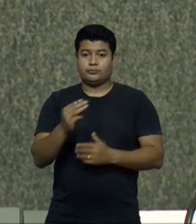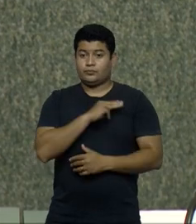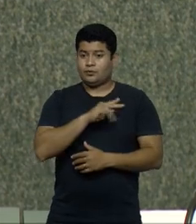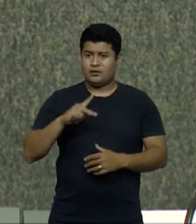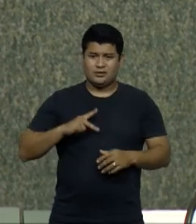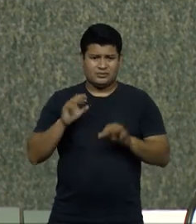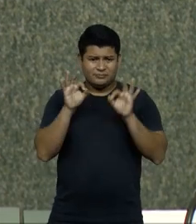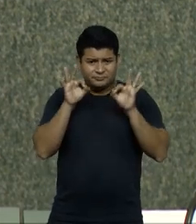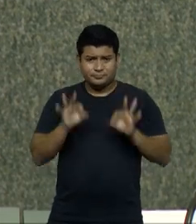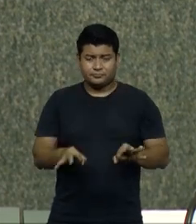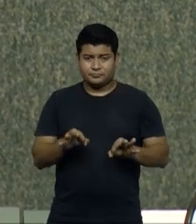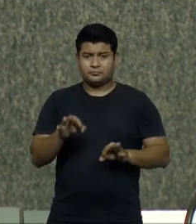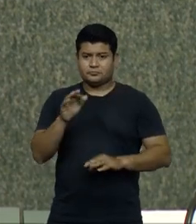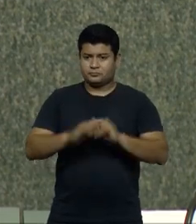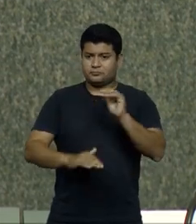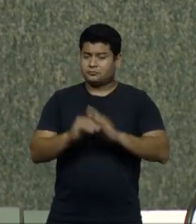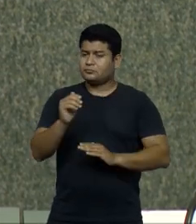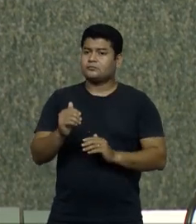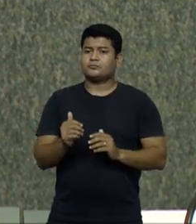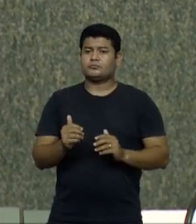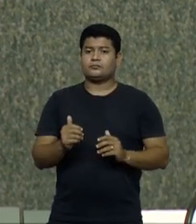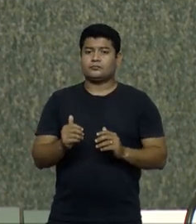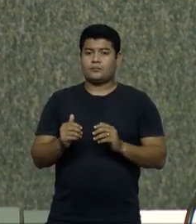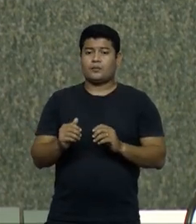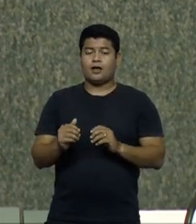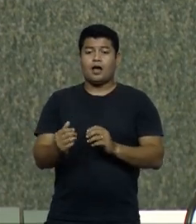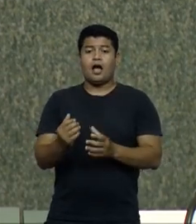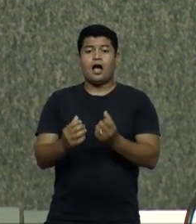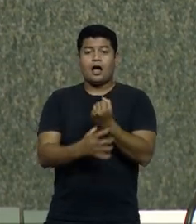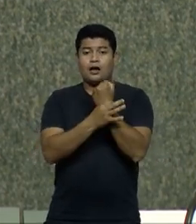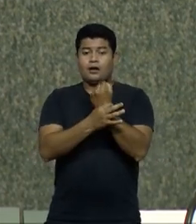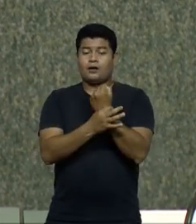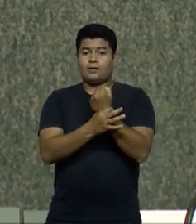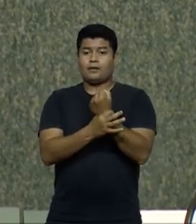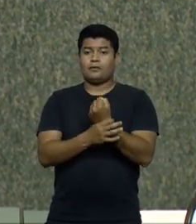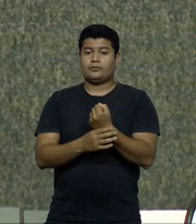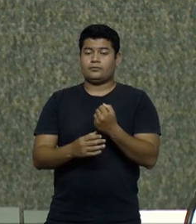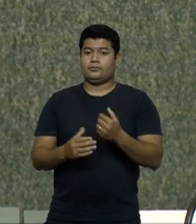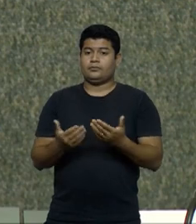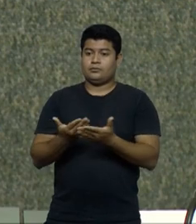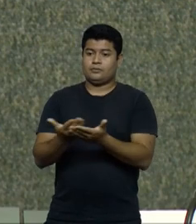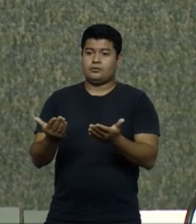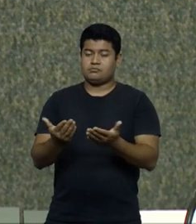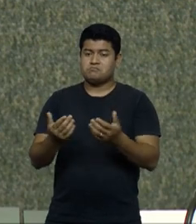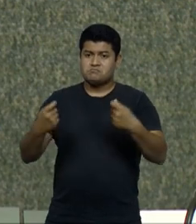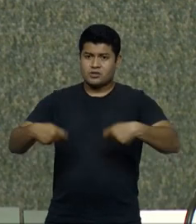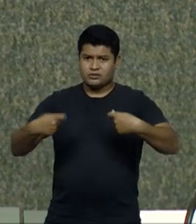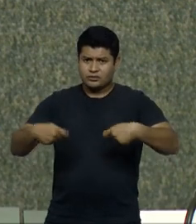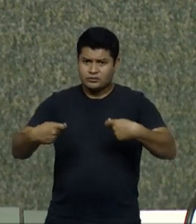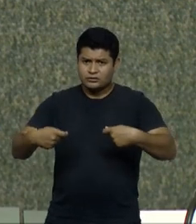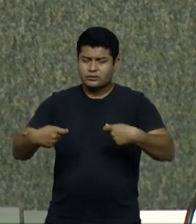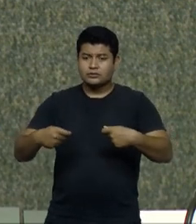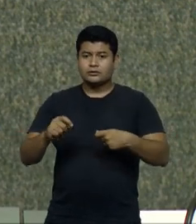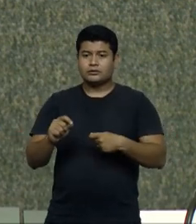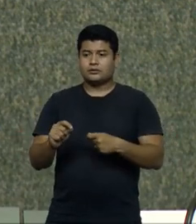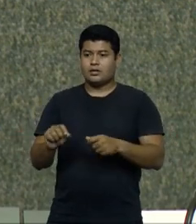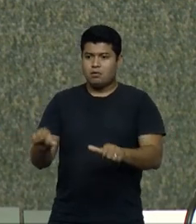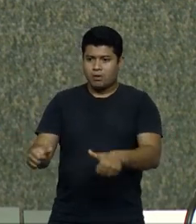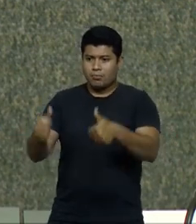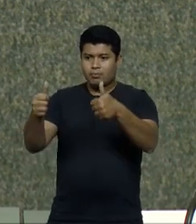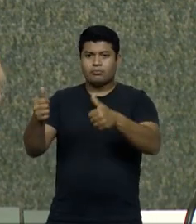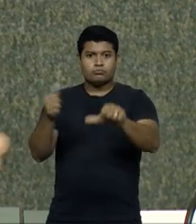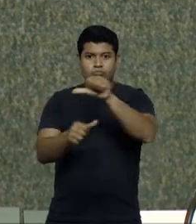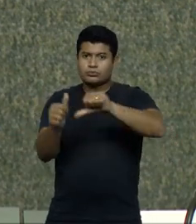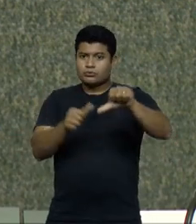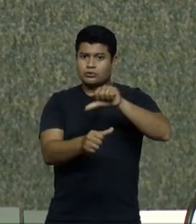estará atuando na linha de frente para garantir que essas melhorias que foram necessárias né no diálogo com a Secretaria da Educação